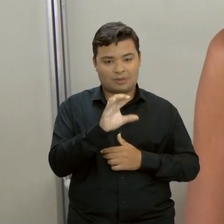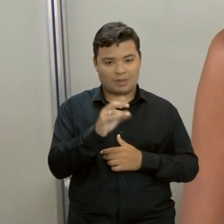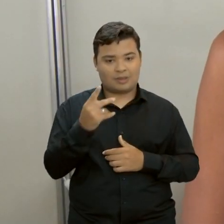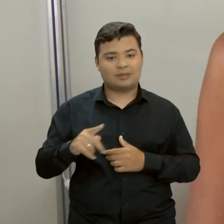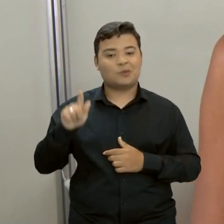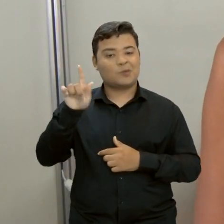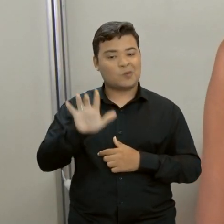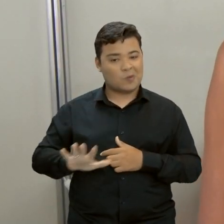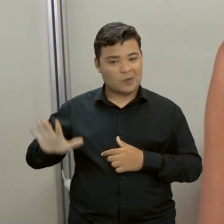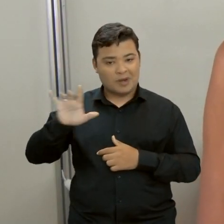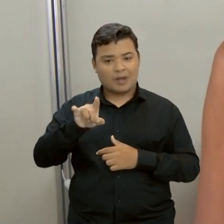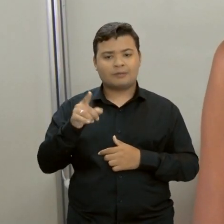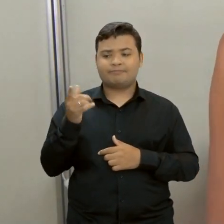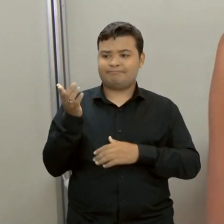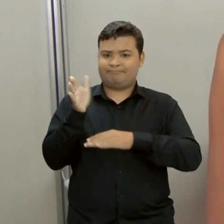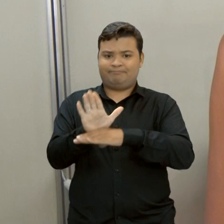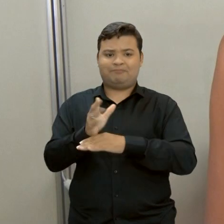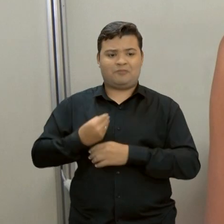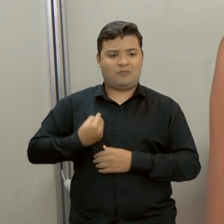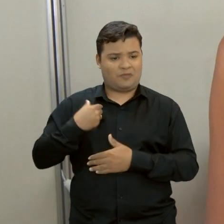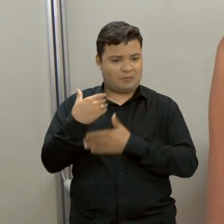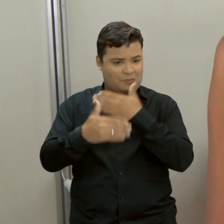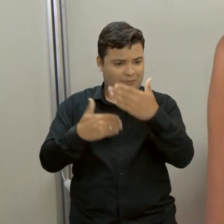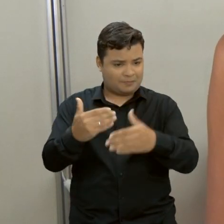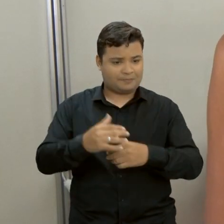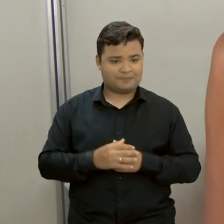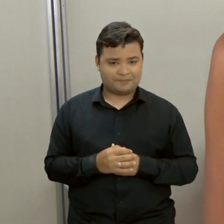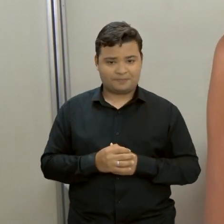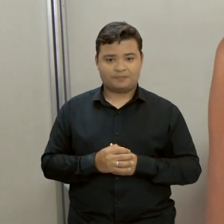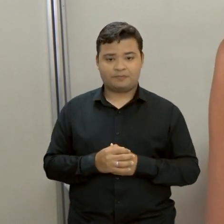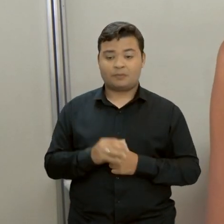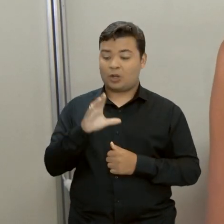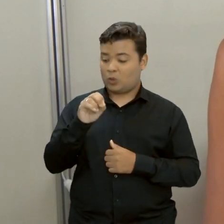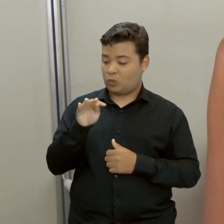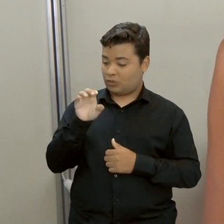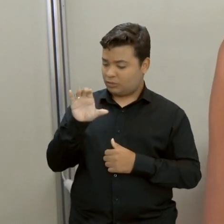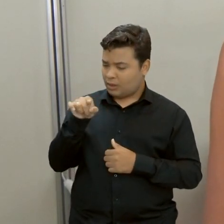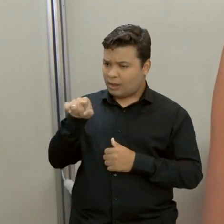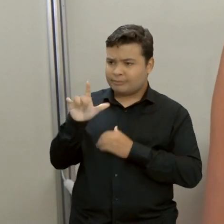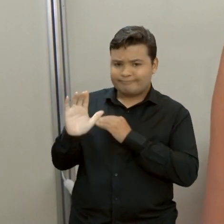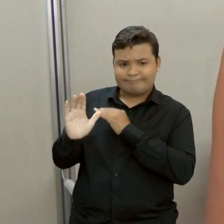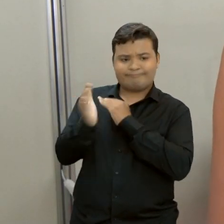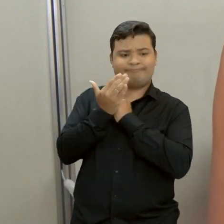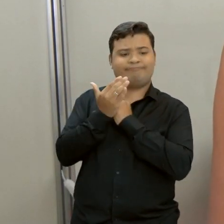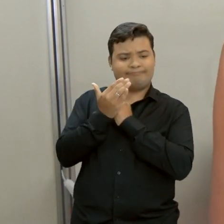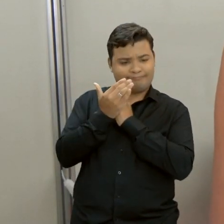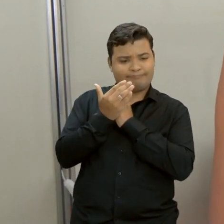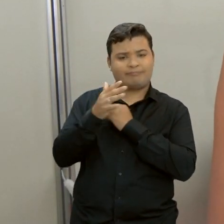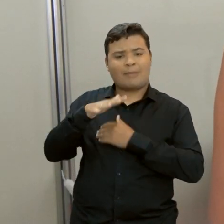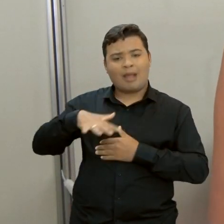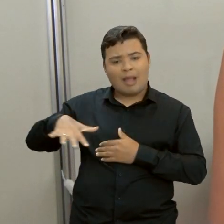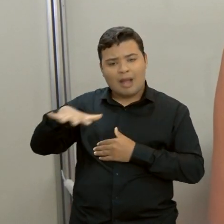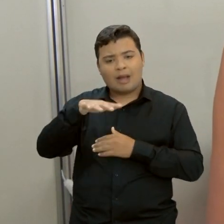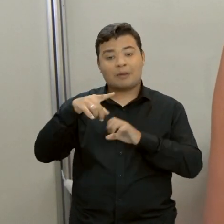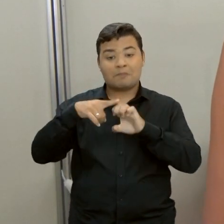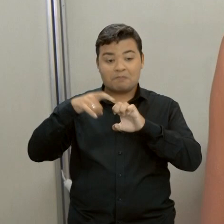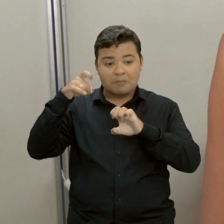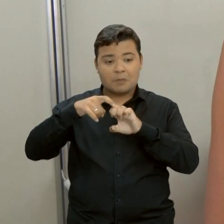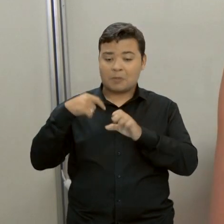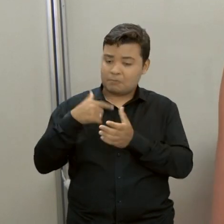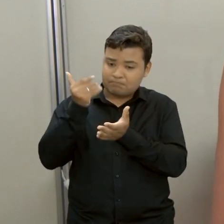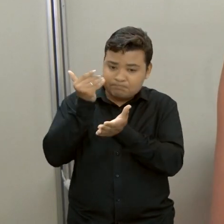que mudou a sua vida. Cotec, assim, abriu as portas para mim, né, na área do